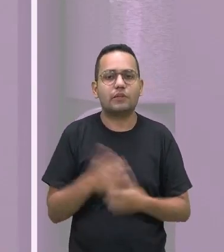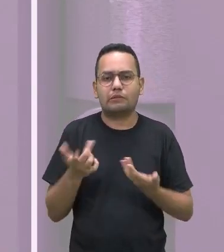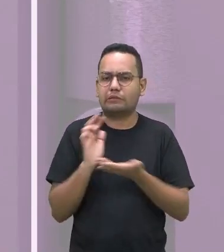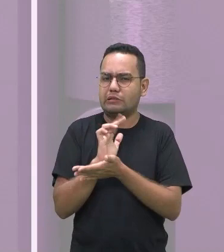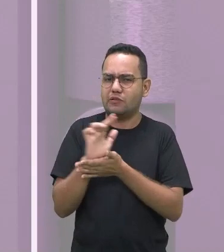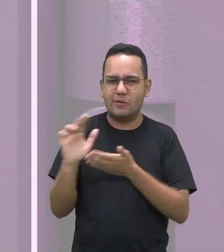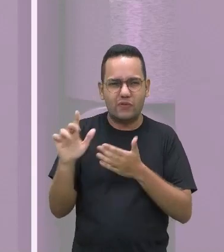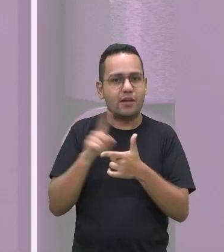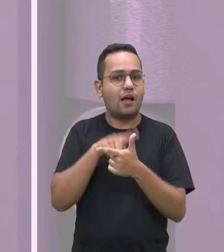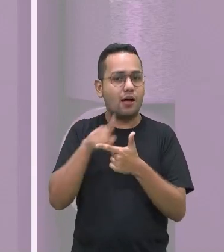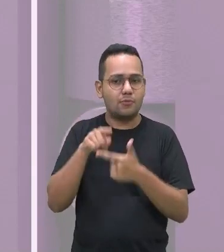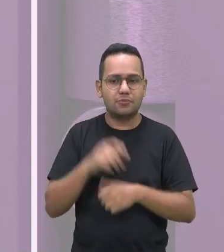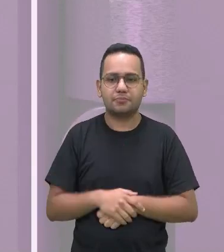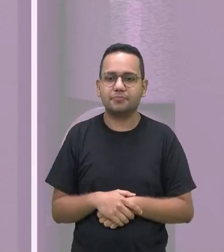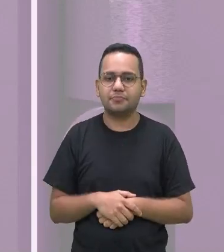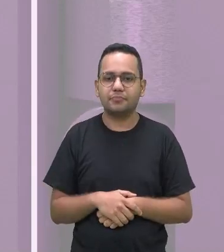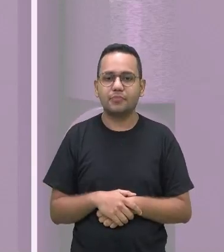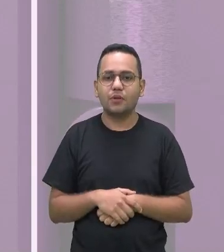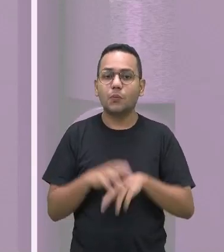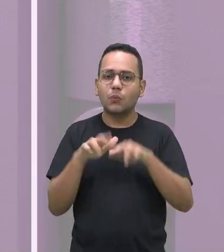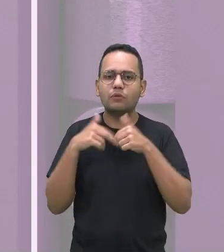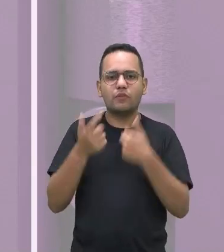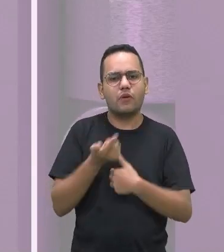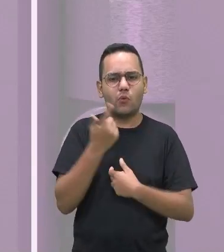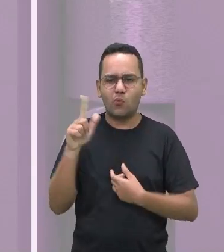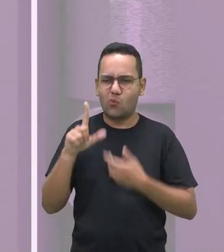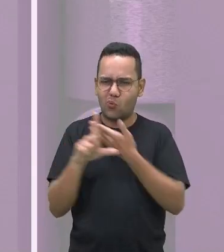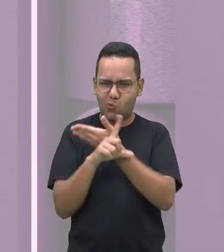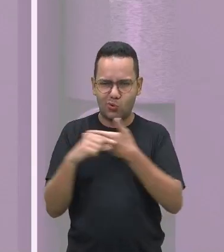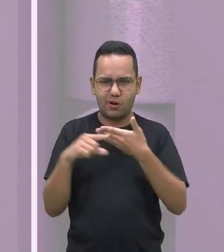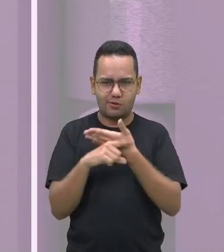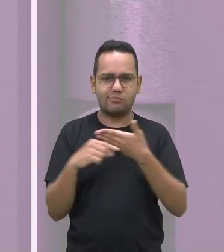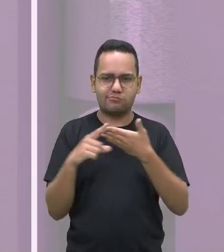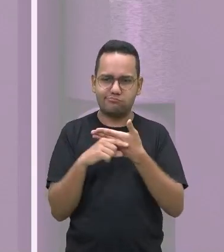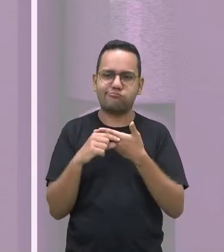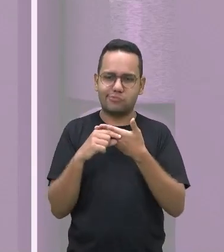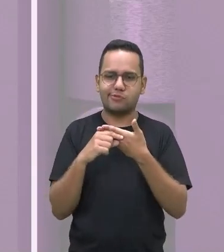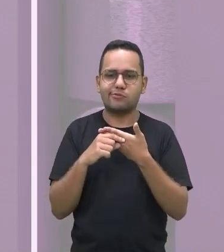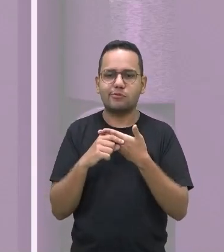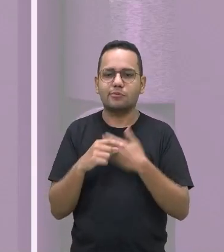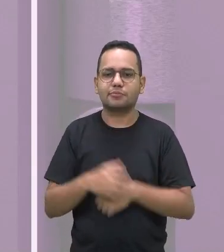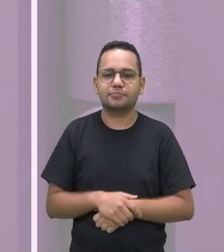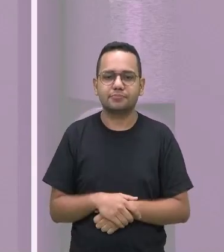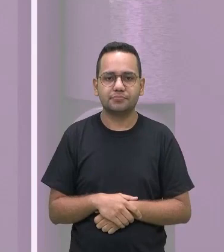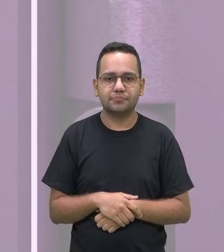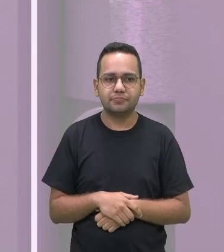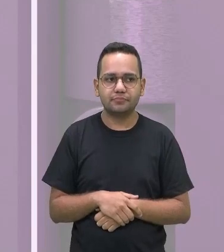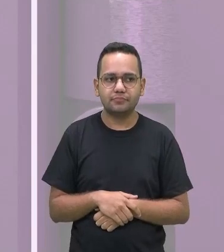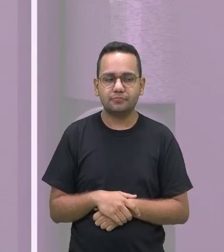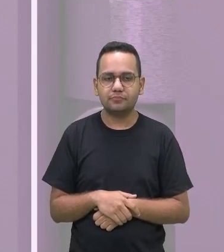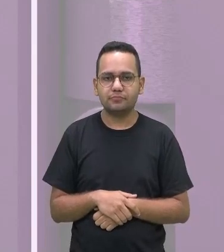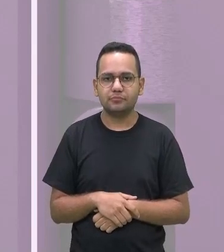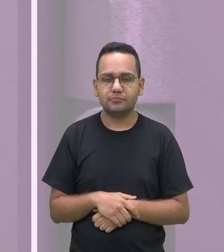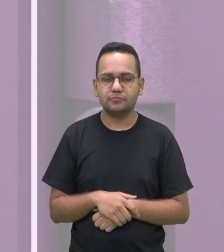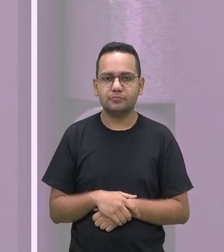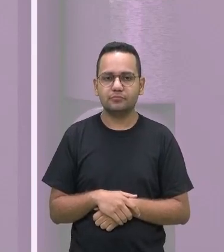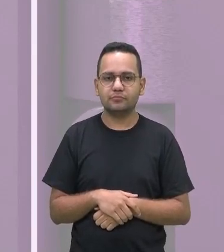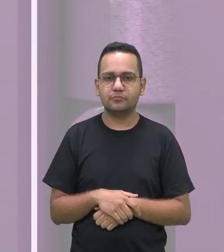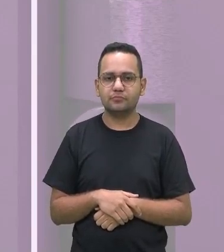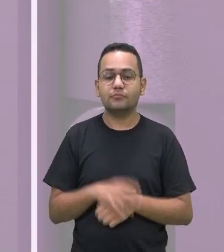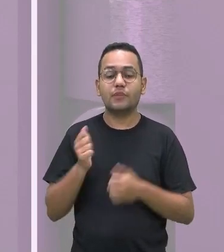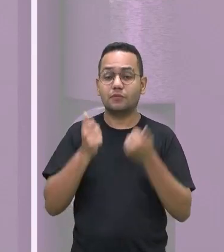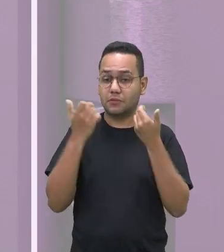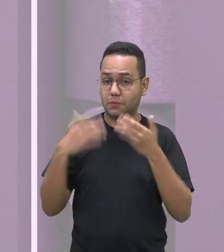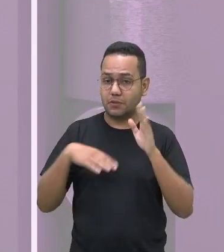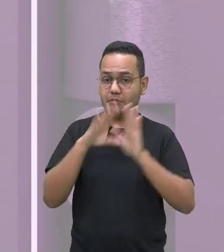Mas aí vem Euclides de Alexandria, matemático grego, e formaliza ali para nós a definição de